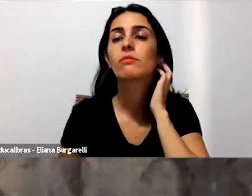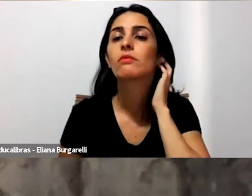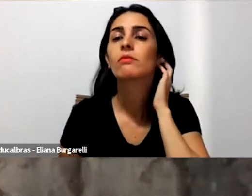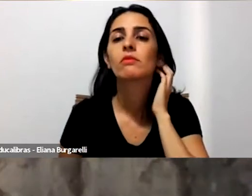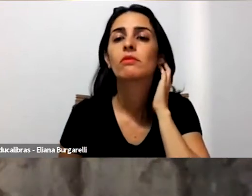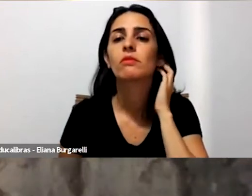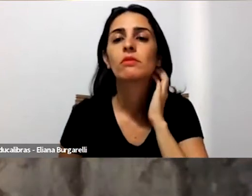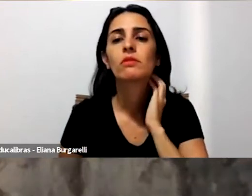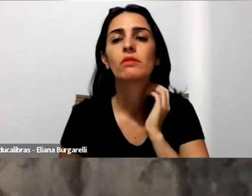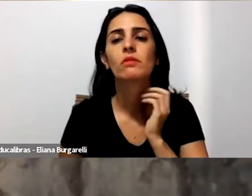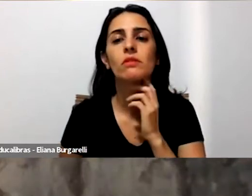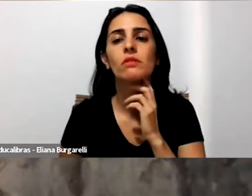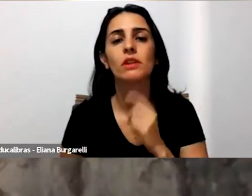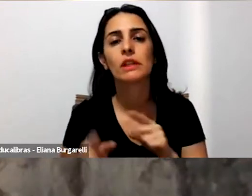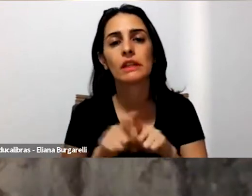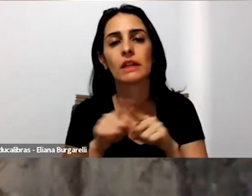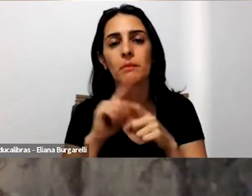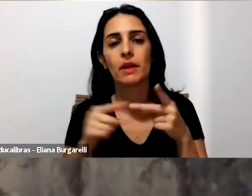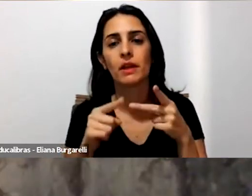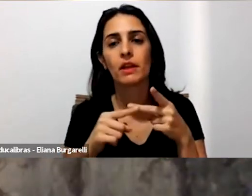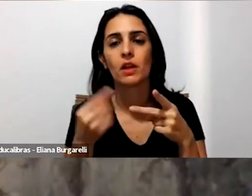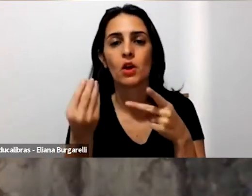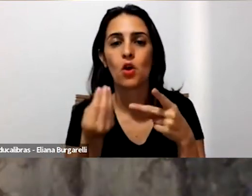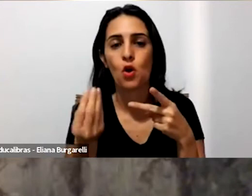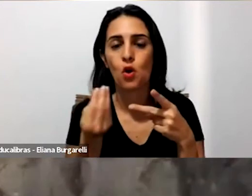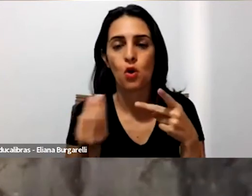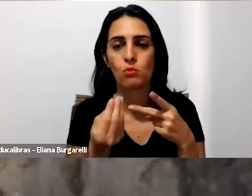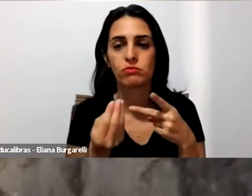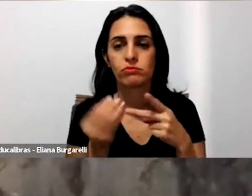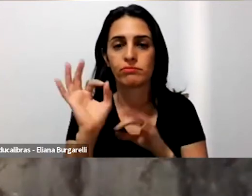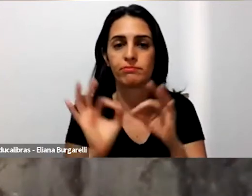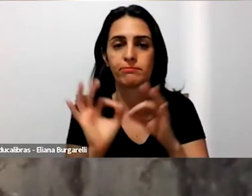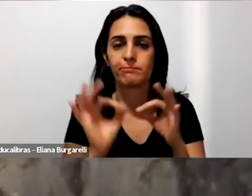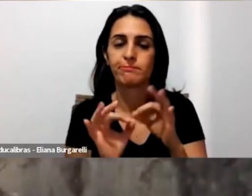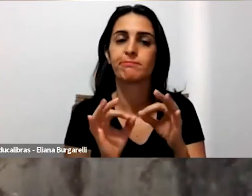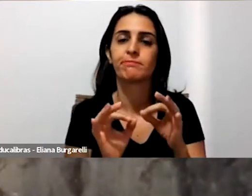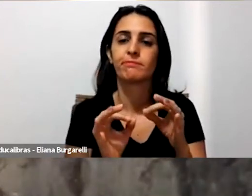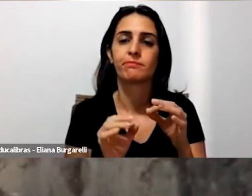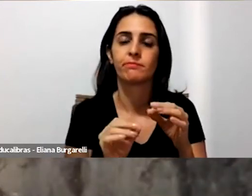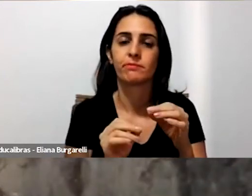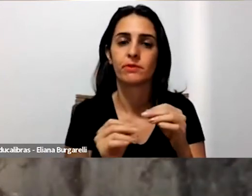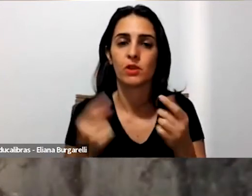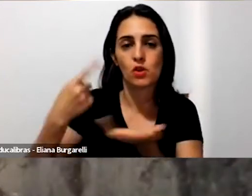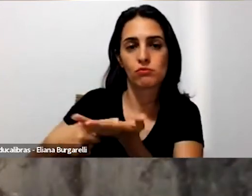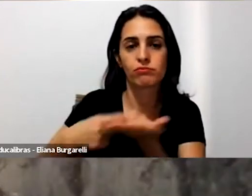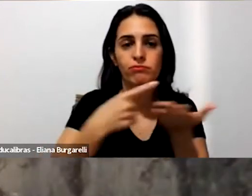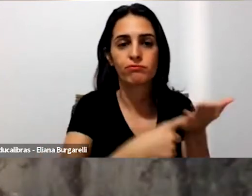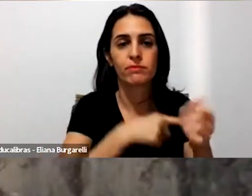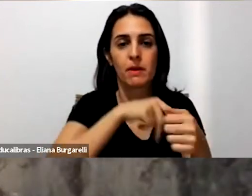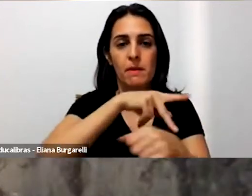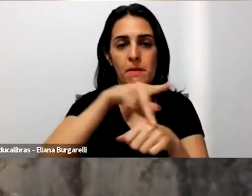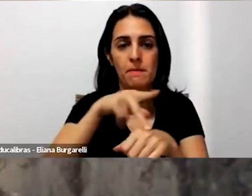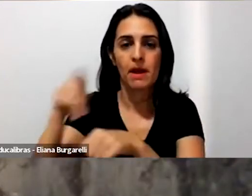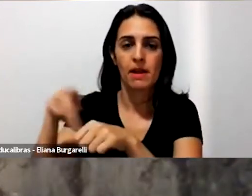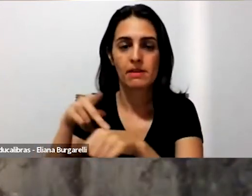isso. Por outro lado, também como lidar com a reorganização de interlocução dos países da América